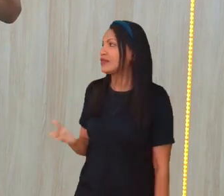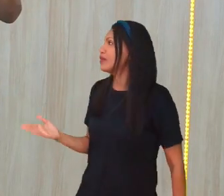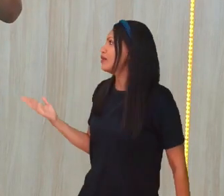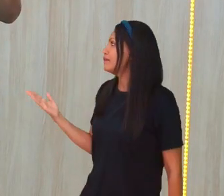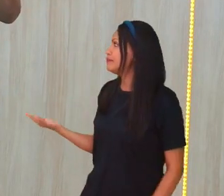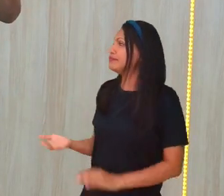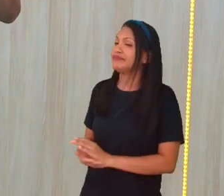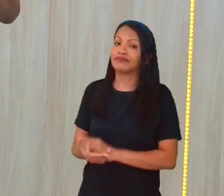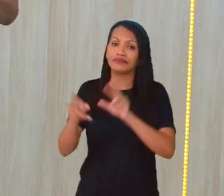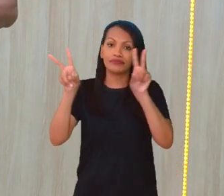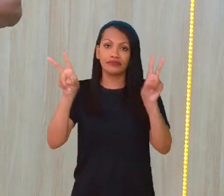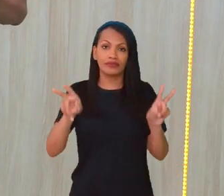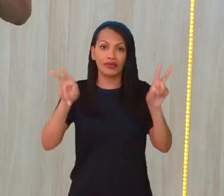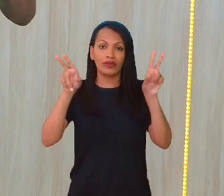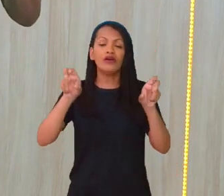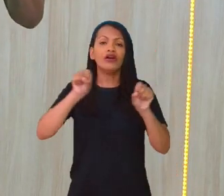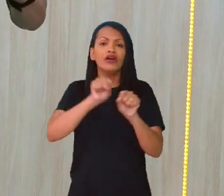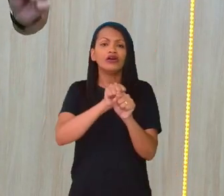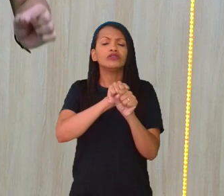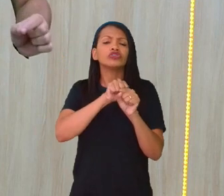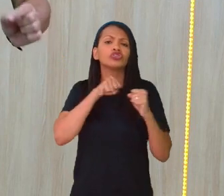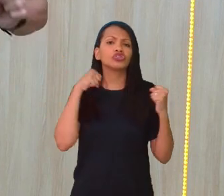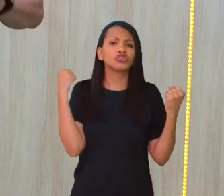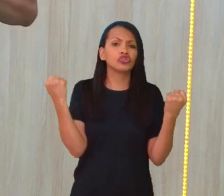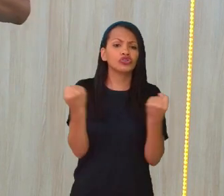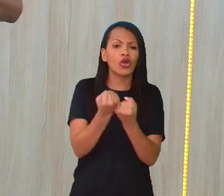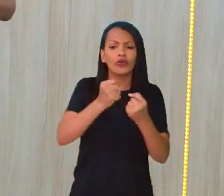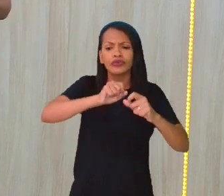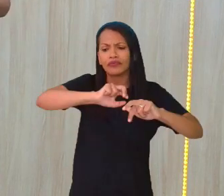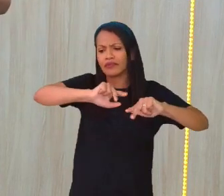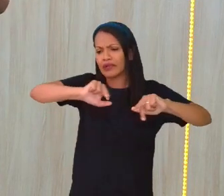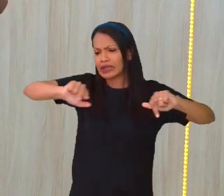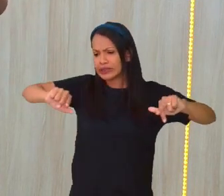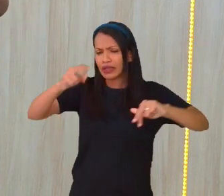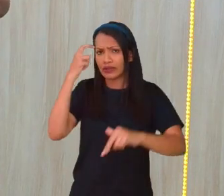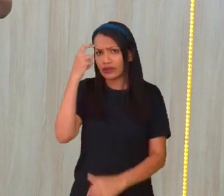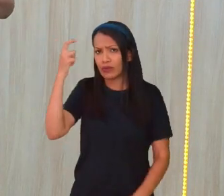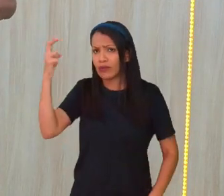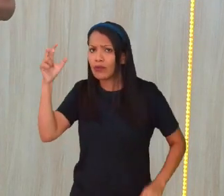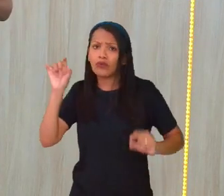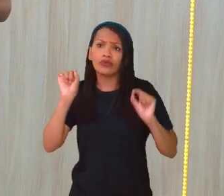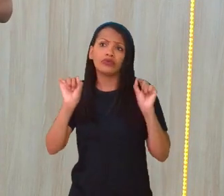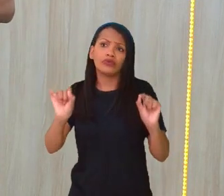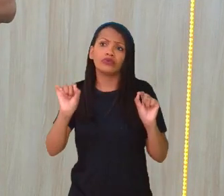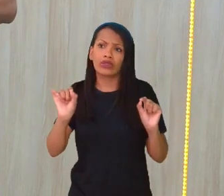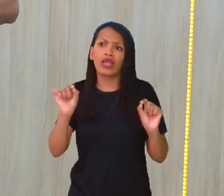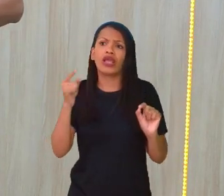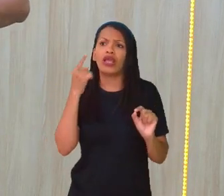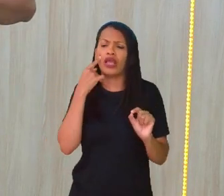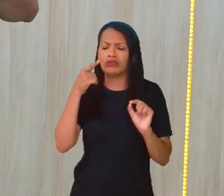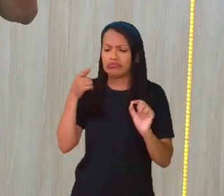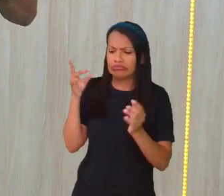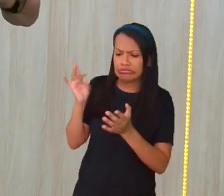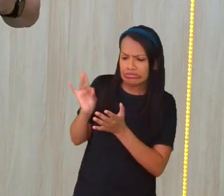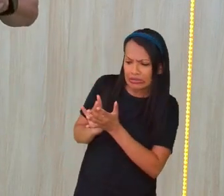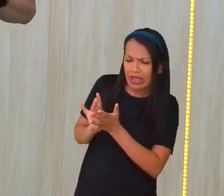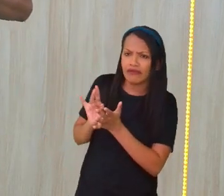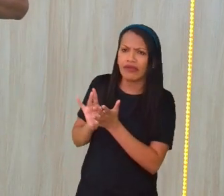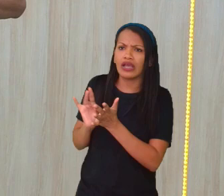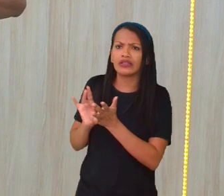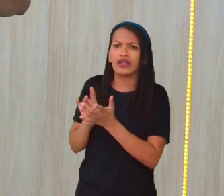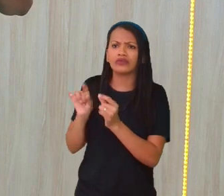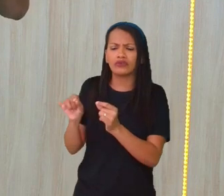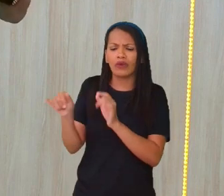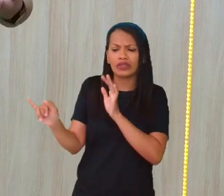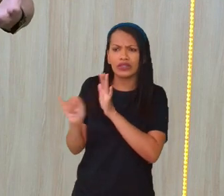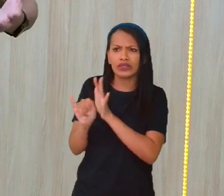Sociodiversidade do mundo. As afirmações das identidades indígenas e africanas. Então a gente vai aos poucos tratar